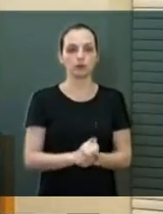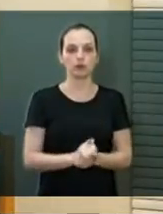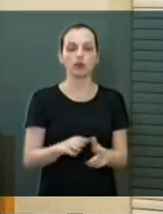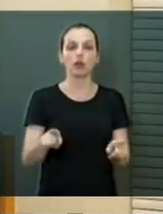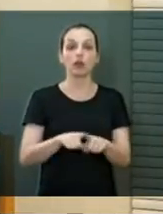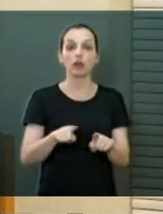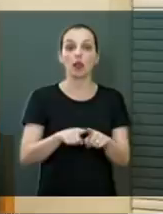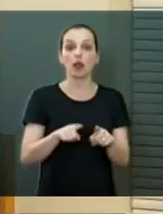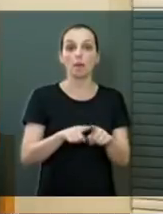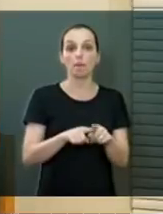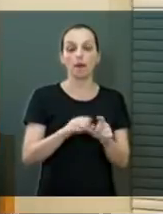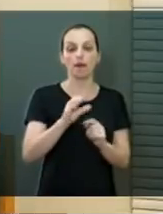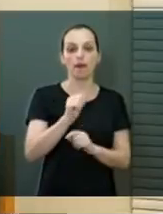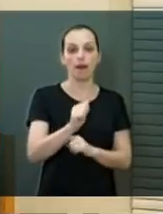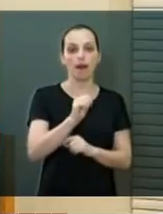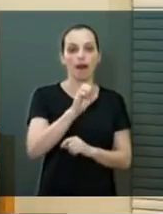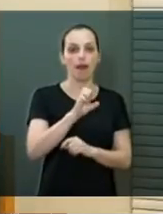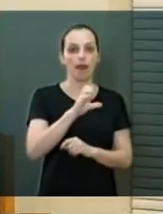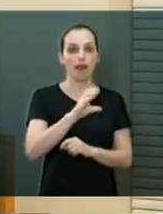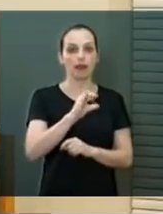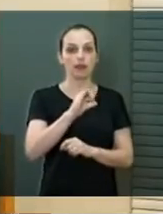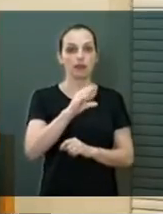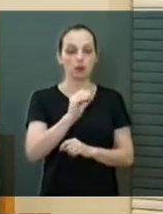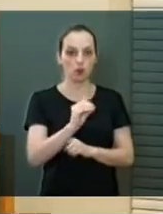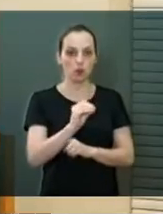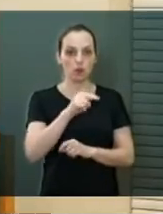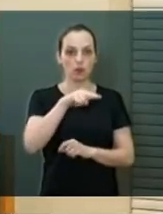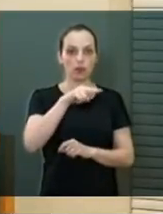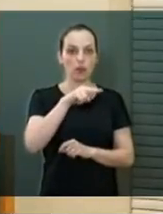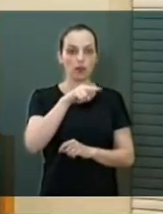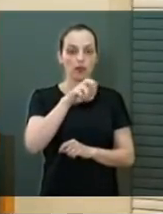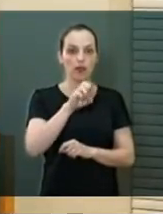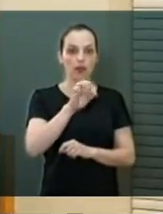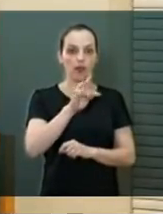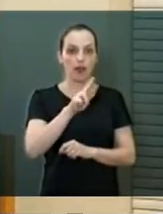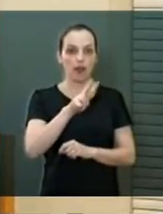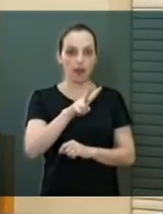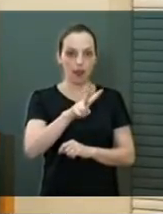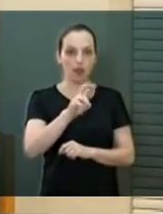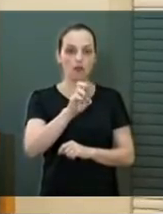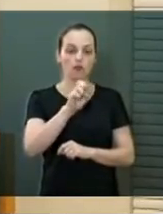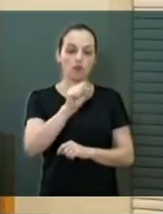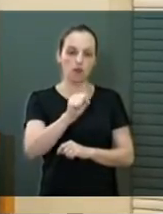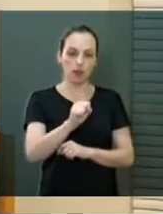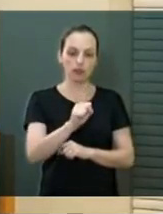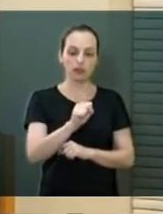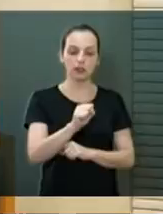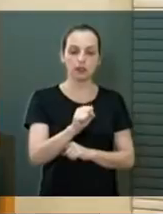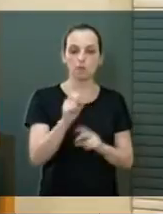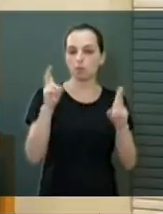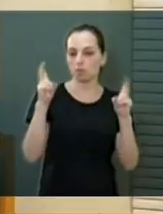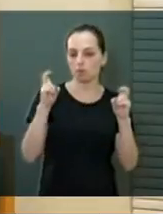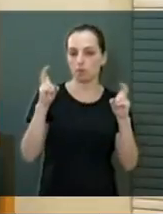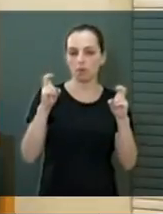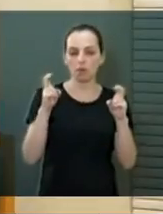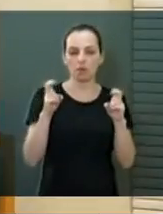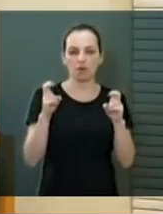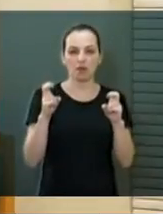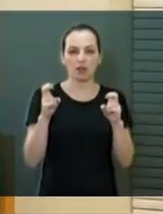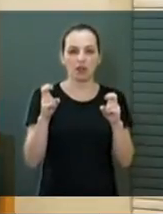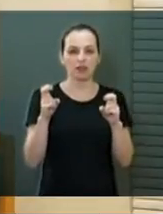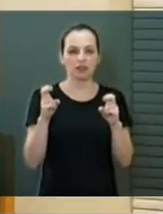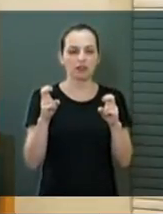Neves. Faço minhas as palavras do deputado Pedro Tobias. É totalmente inoportuna, inconsequente